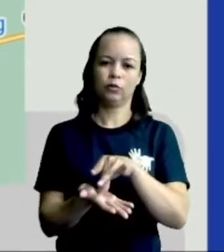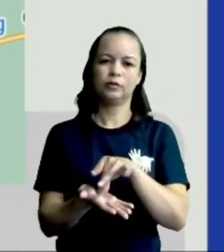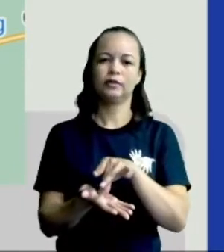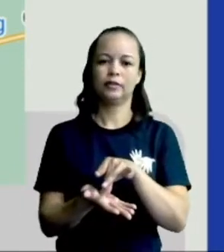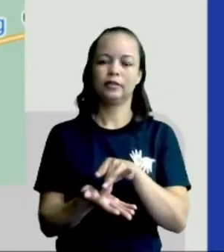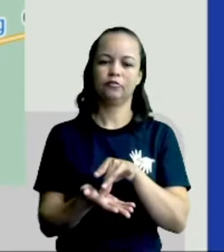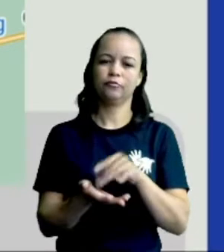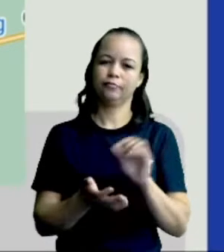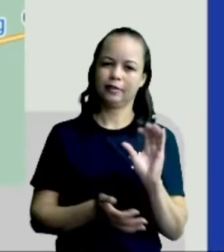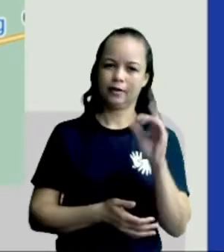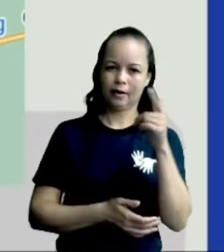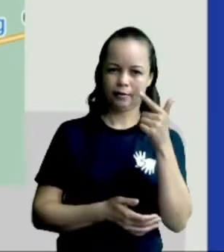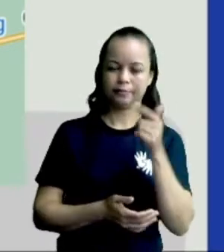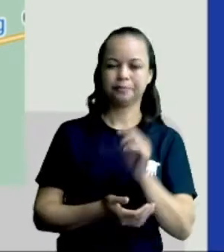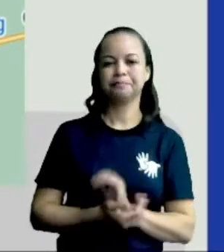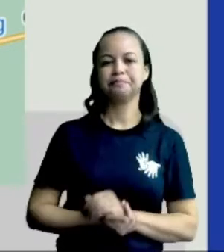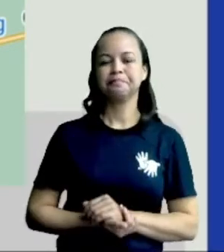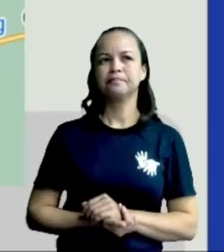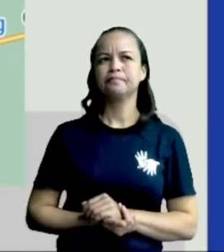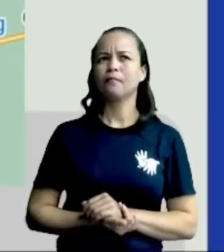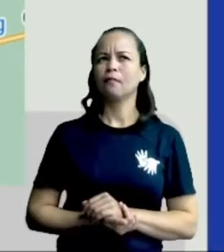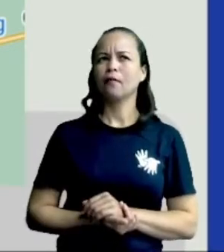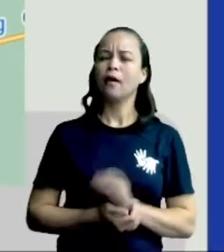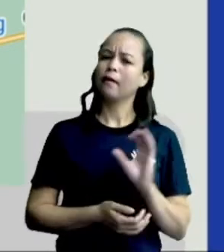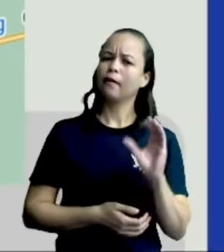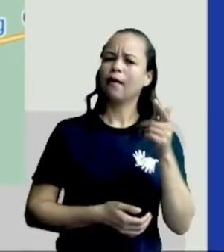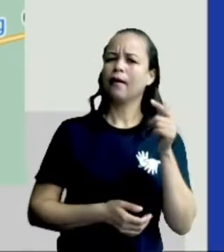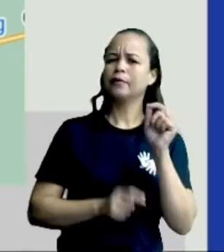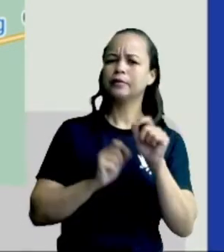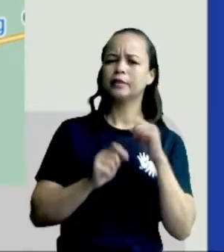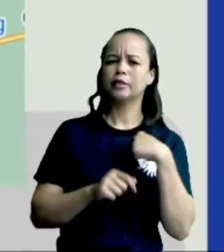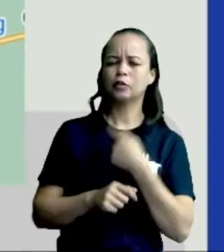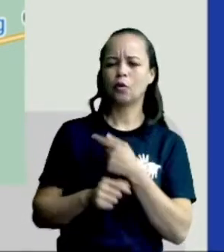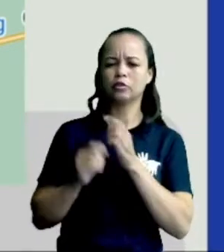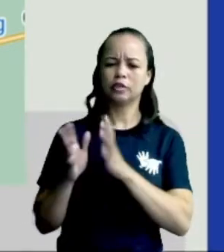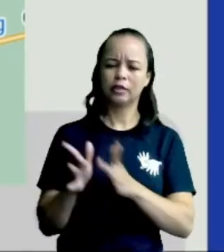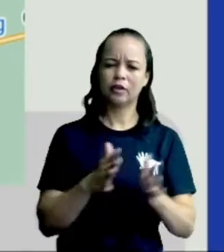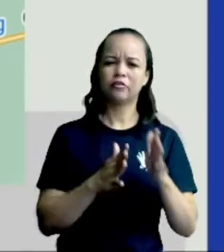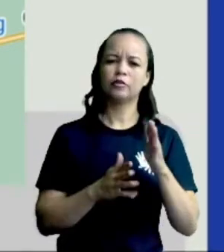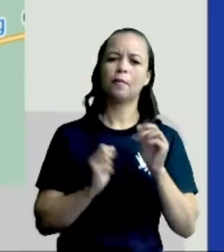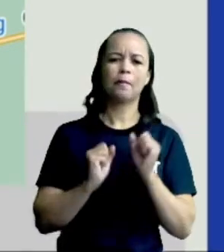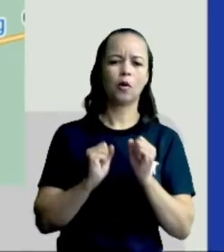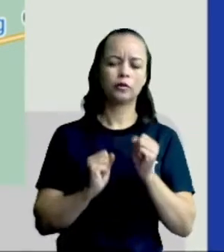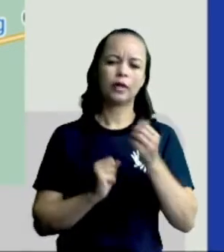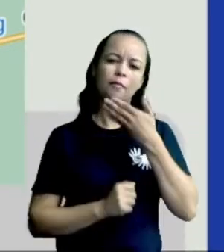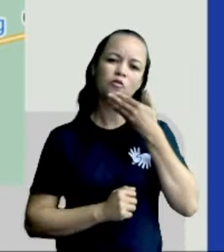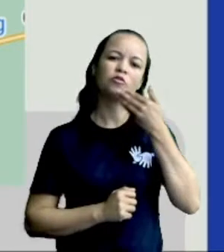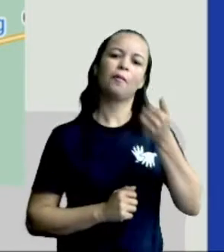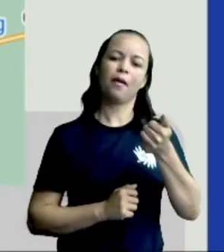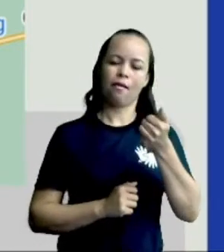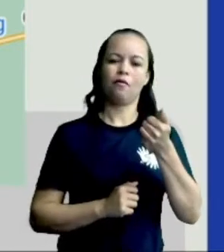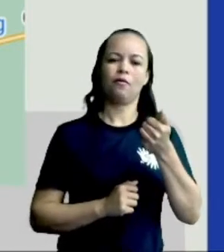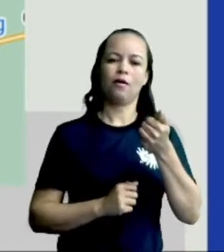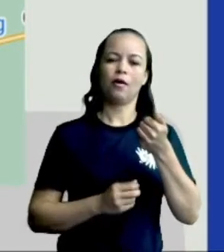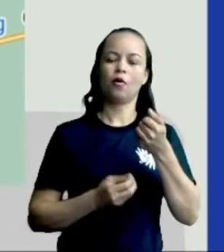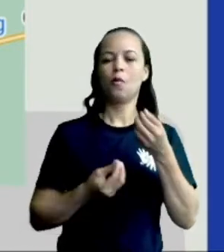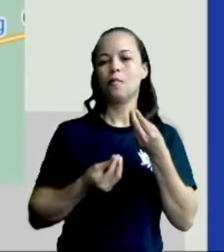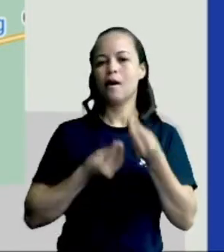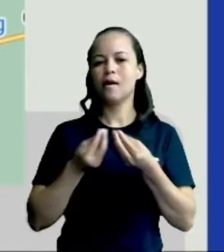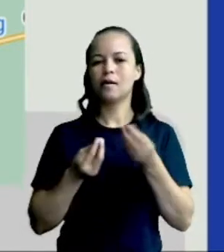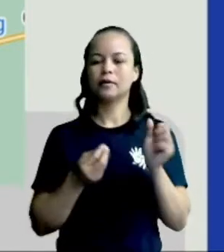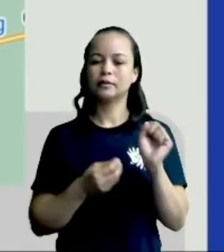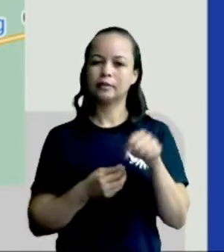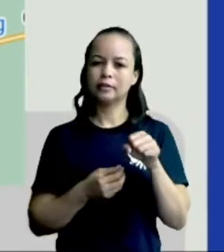certo? Claro que nós cada vez mais podemos melhorar, como assim estamos fazendo